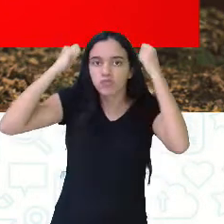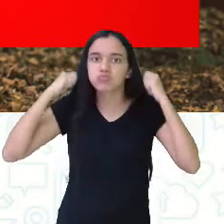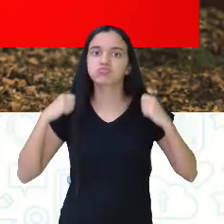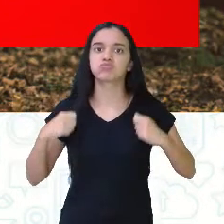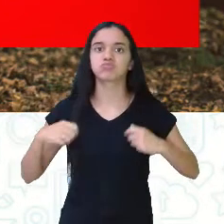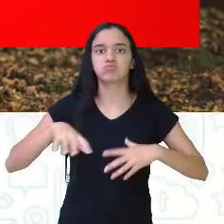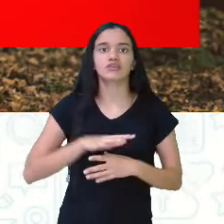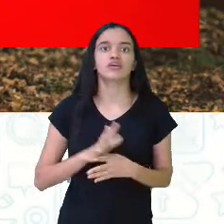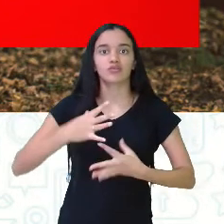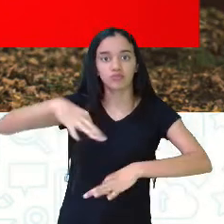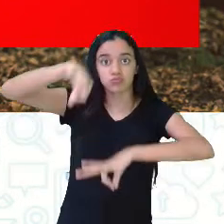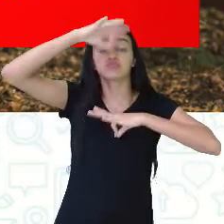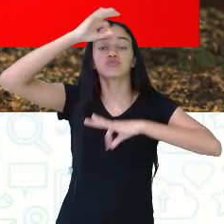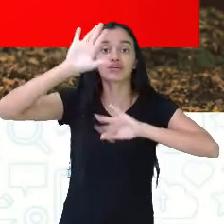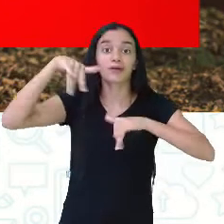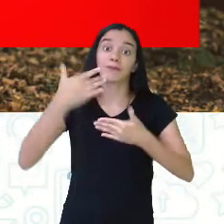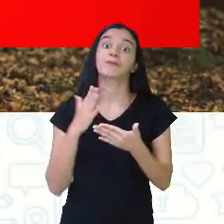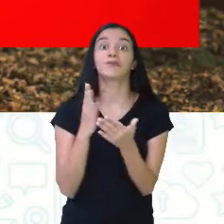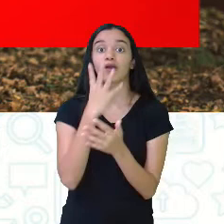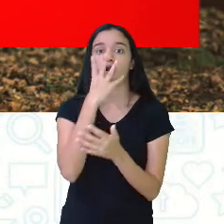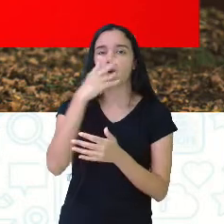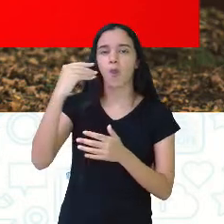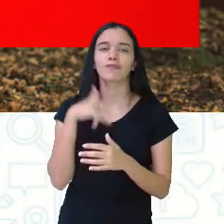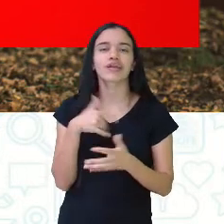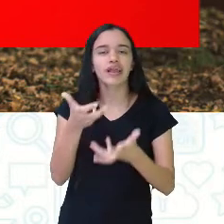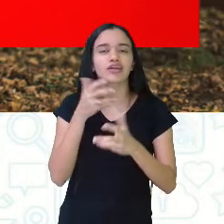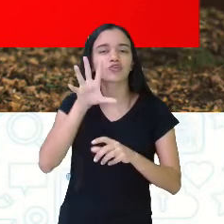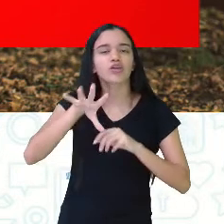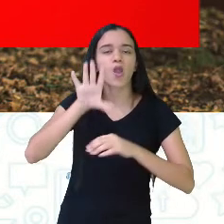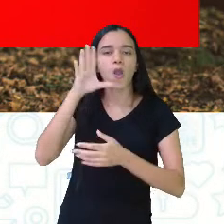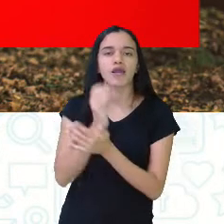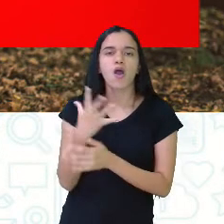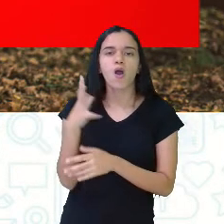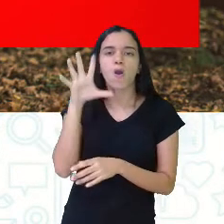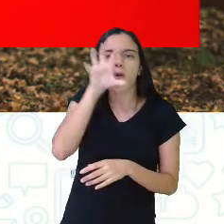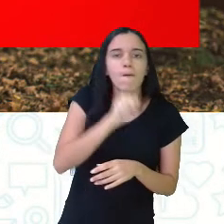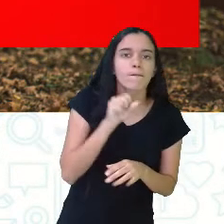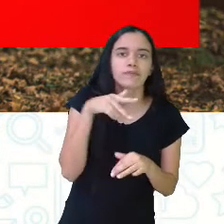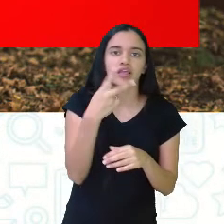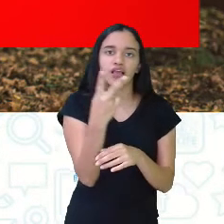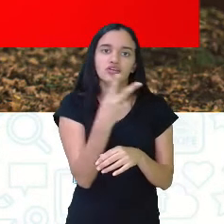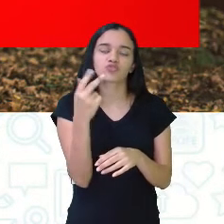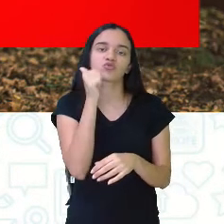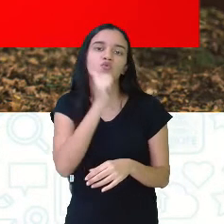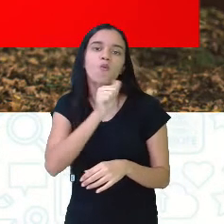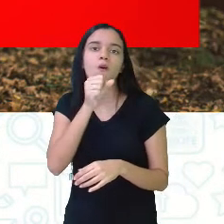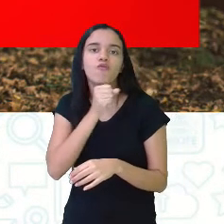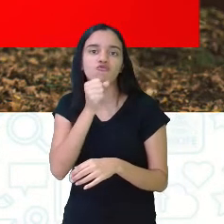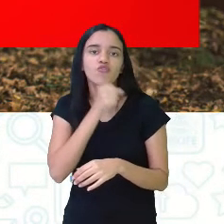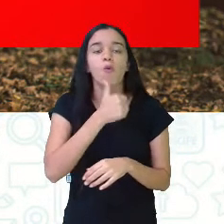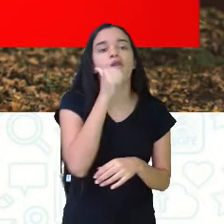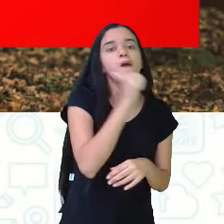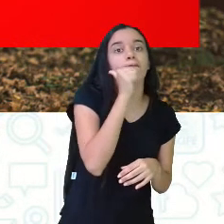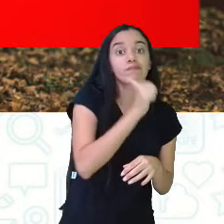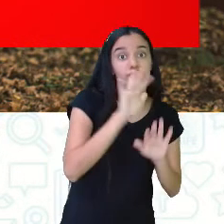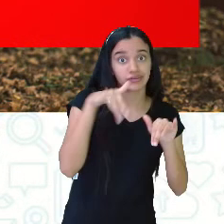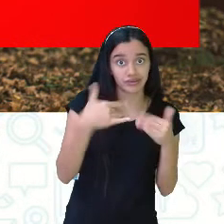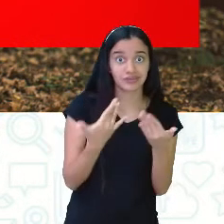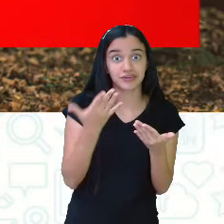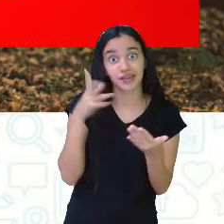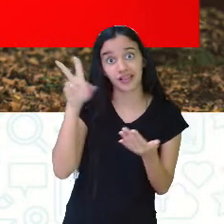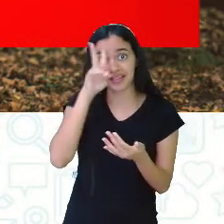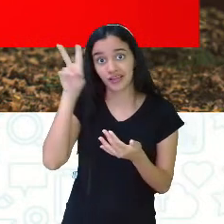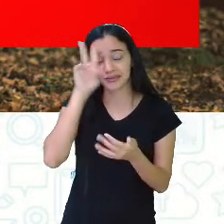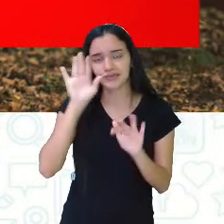ela queria devorar as duas, né? E as duas são salvas, pelo menos na versão boazinha da